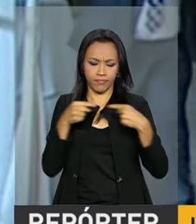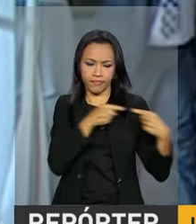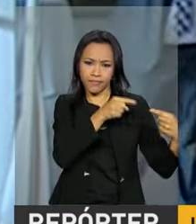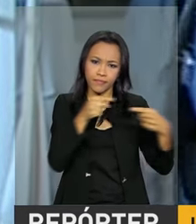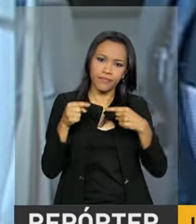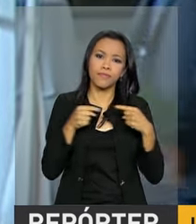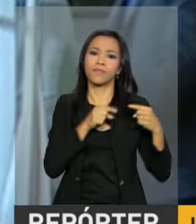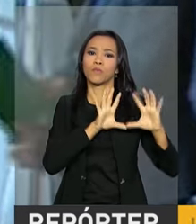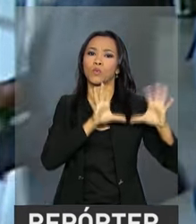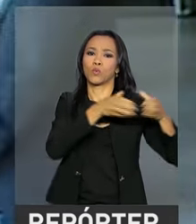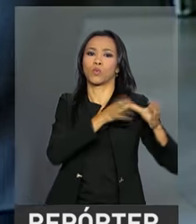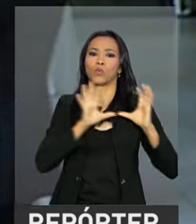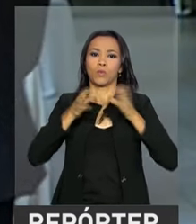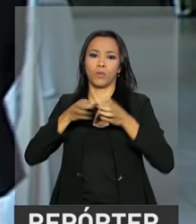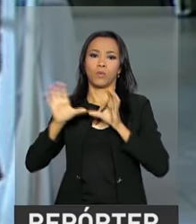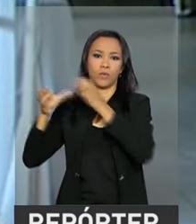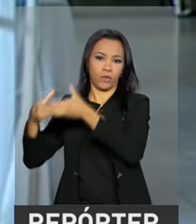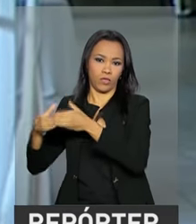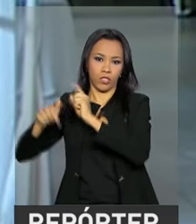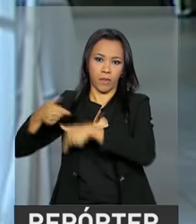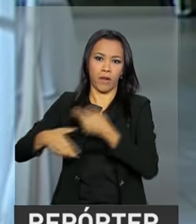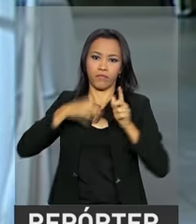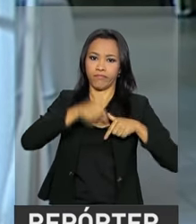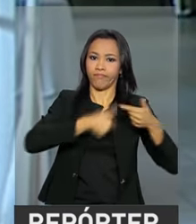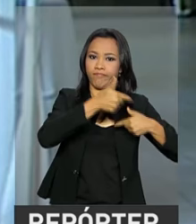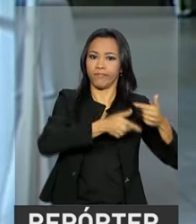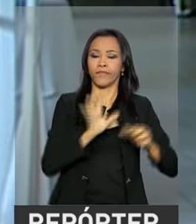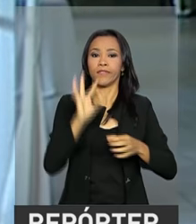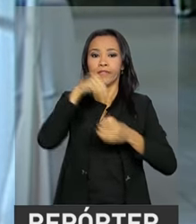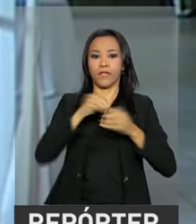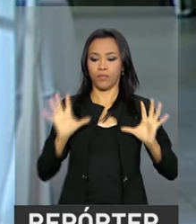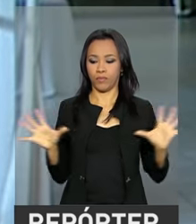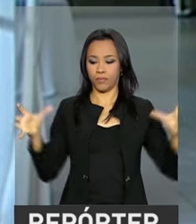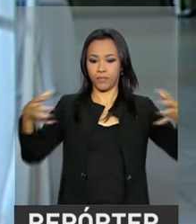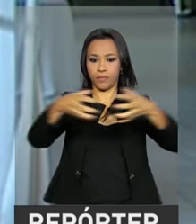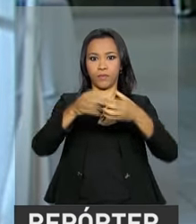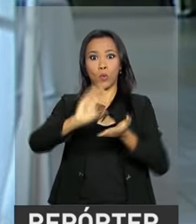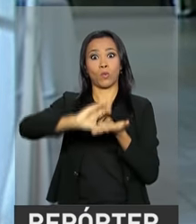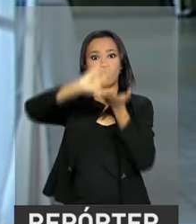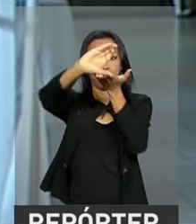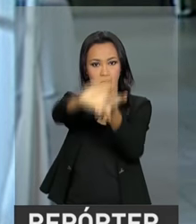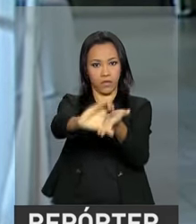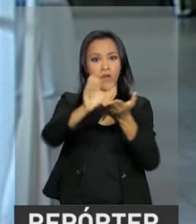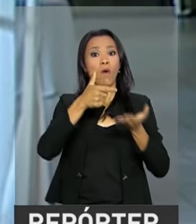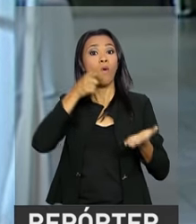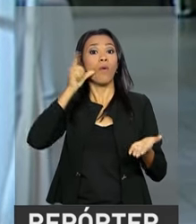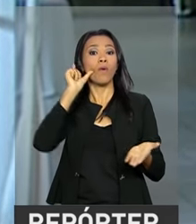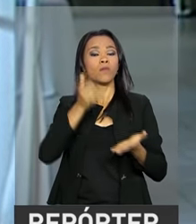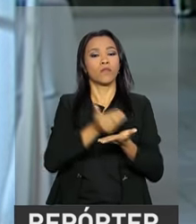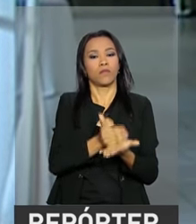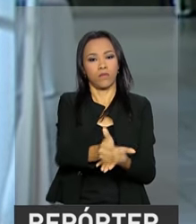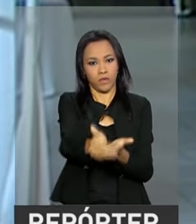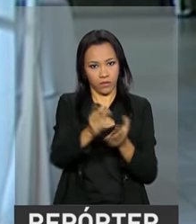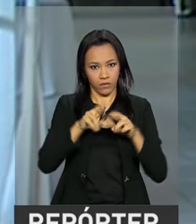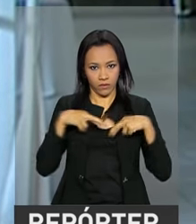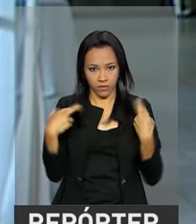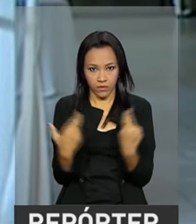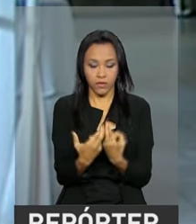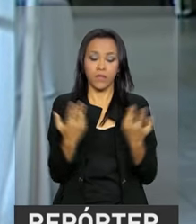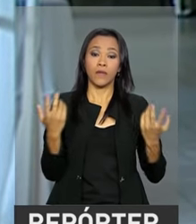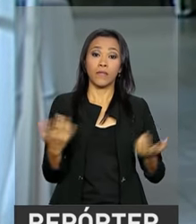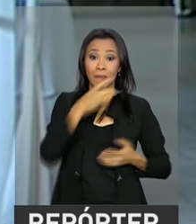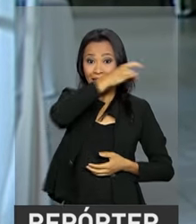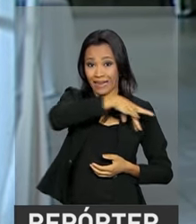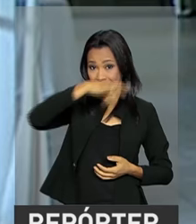de reuniões dos grupos de trabalho do Conselhão. A gente lembra, essas reuniões, elas começaram ontem dos grupos de trabalho e os conselheiros, eles